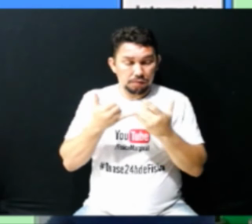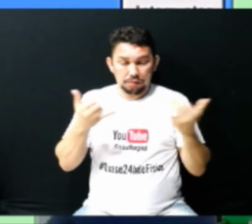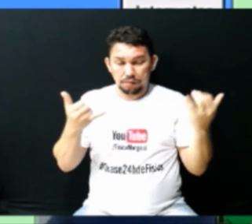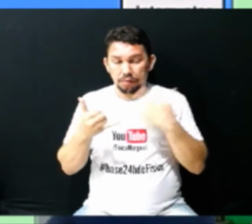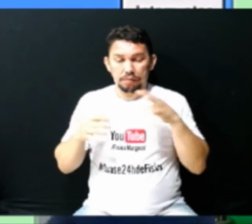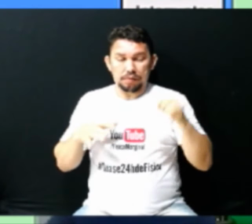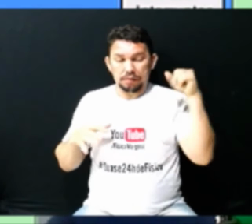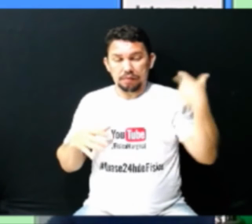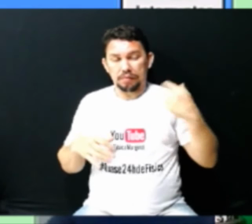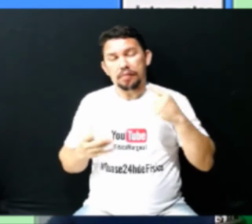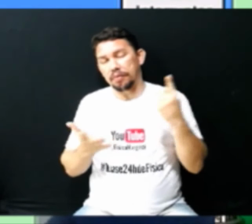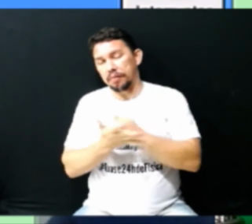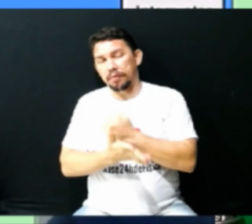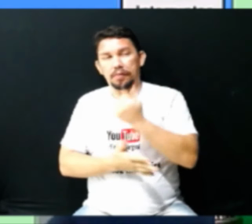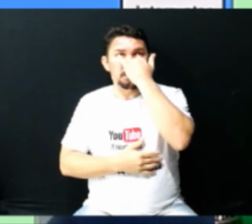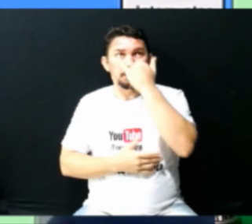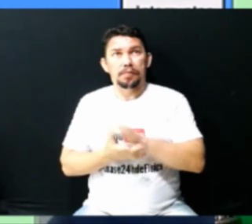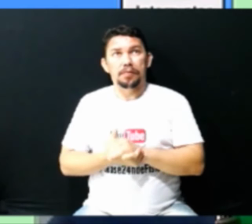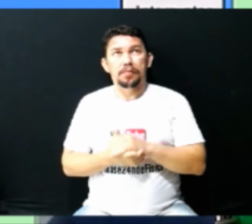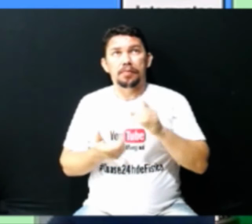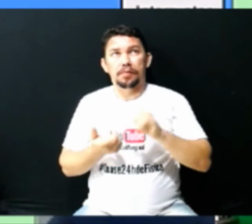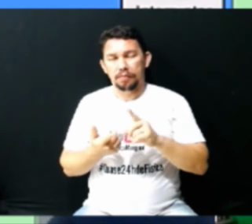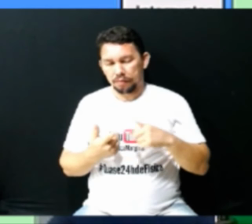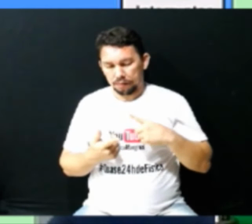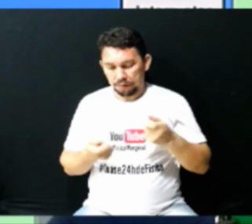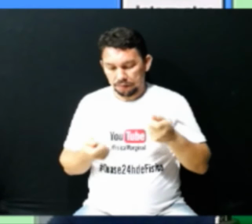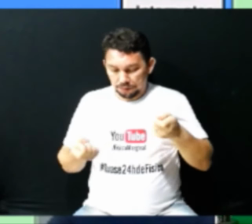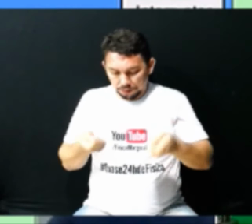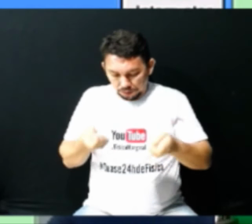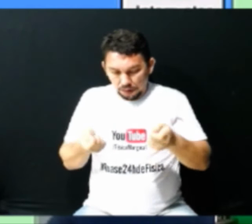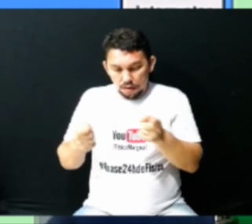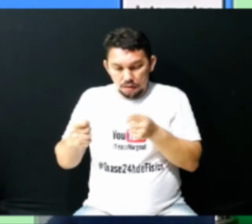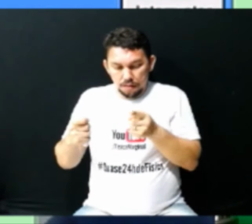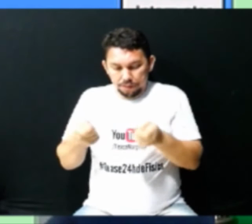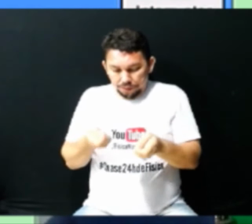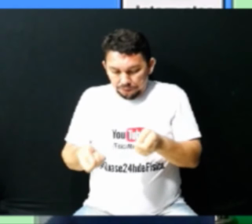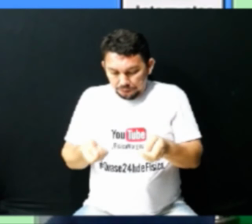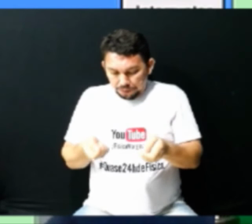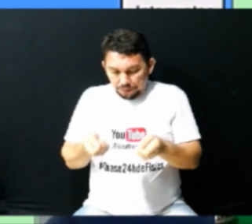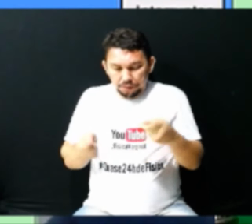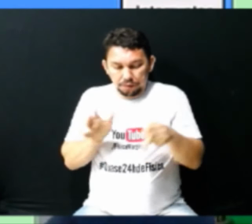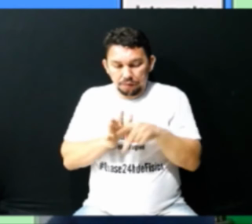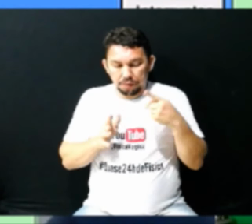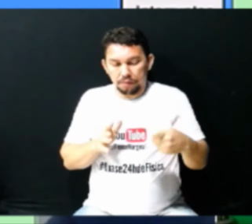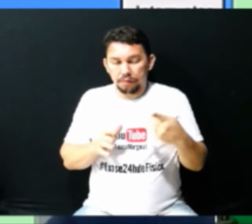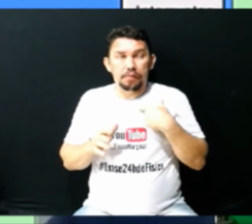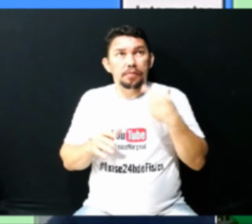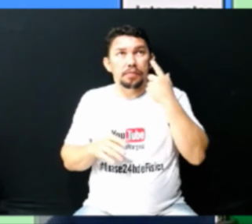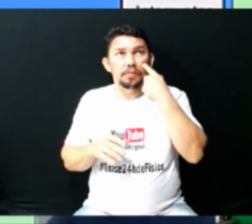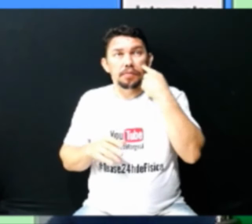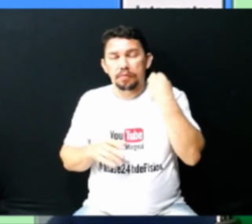machucar. Existem hoje multímetros que são, vêm de fábrica, né, com dispositivos de